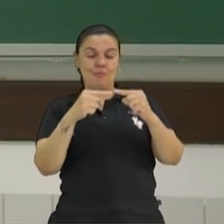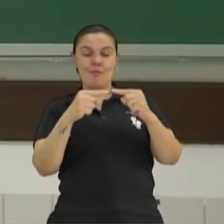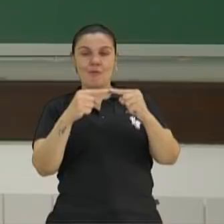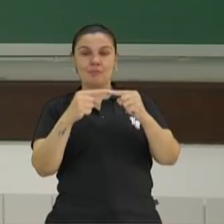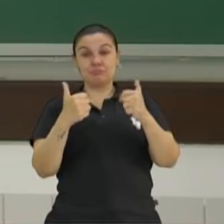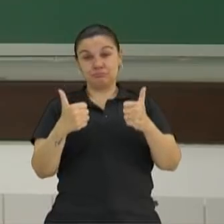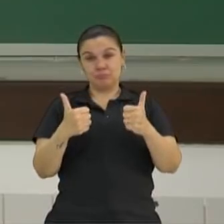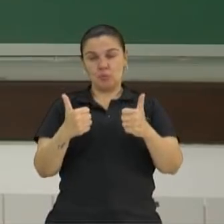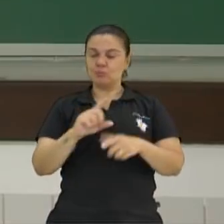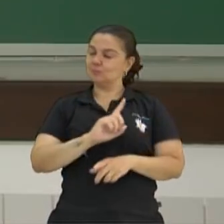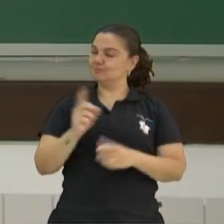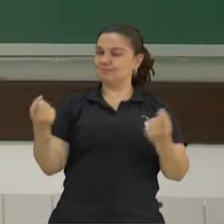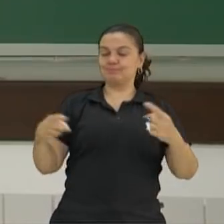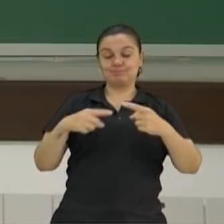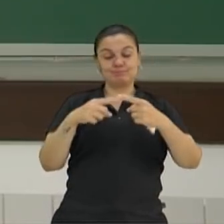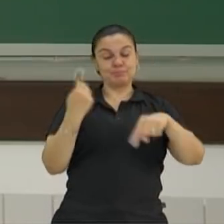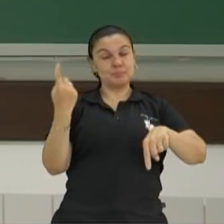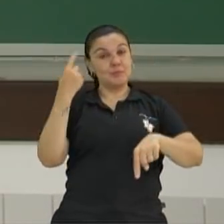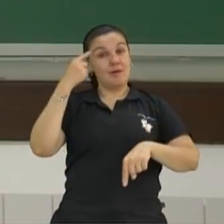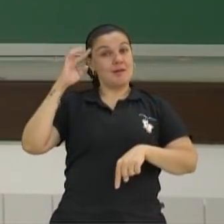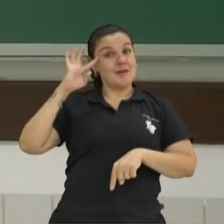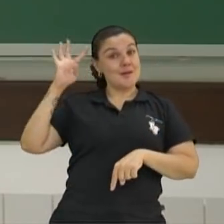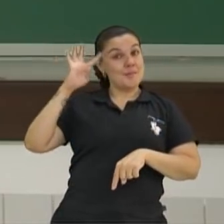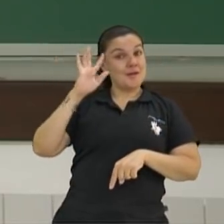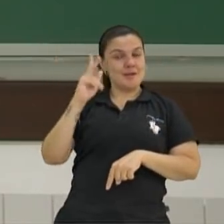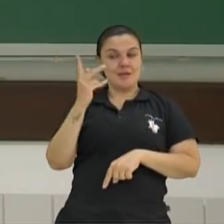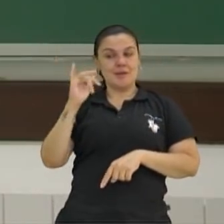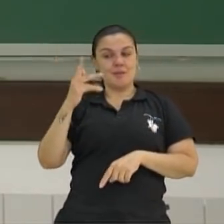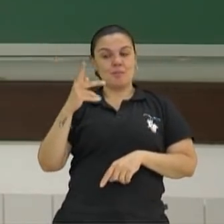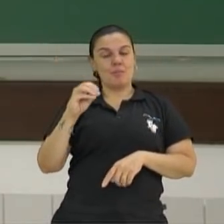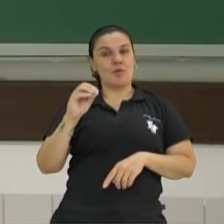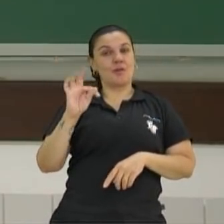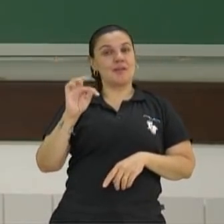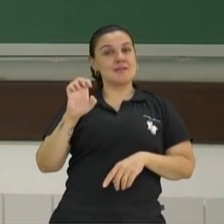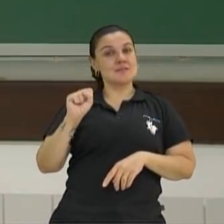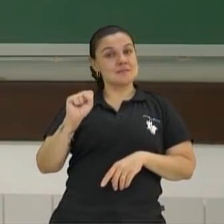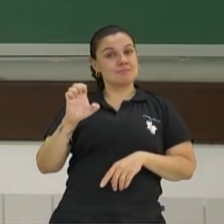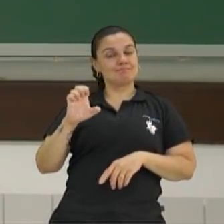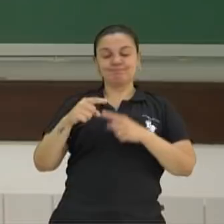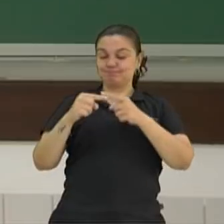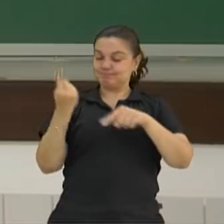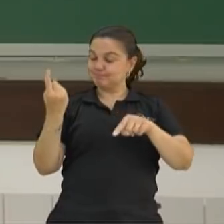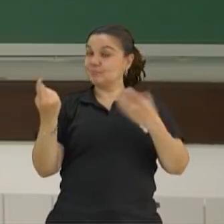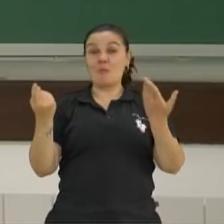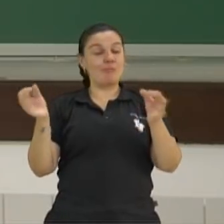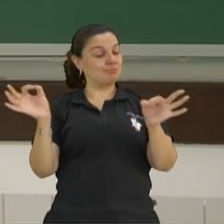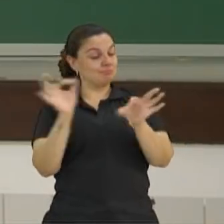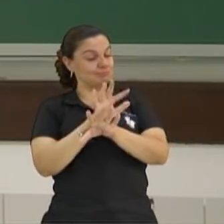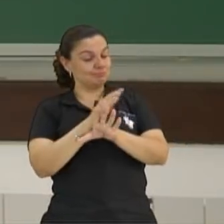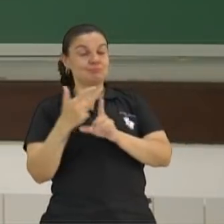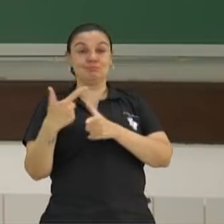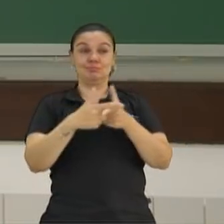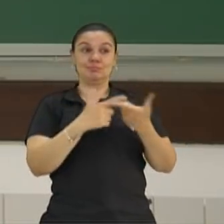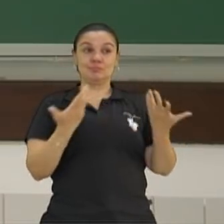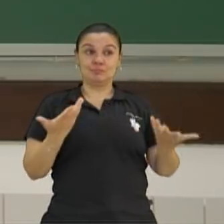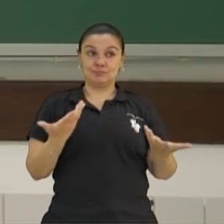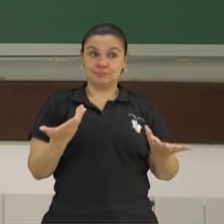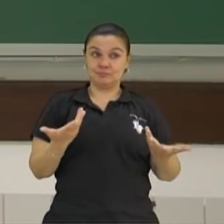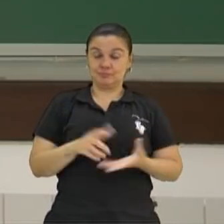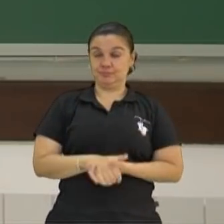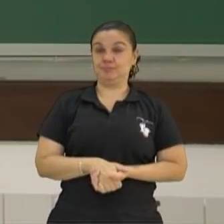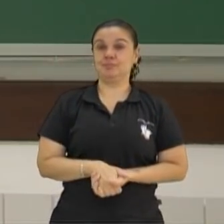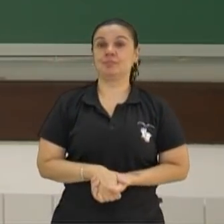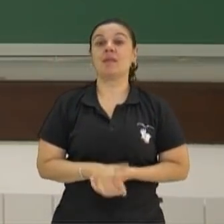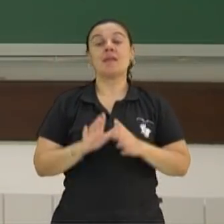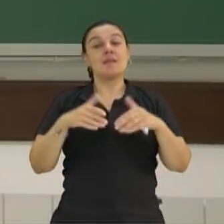meio da hipótese, ou pode ser que a hipótese que ele apresenta para aquele problema não seja a solução ou a resolução